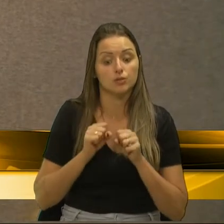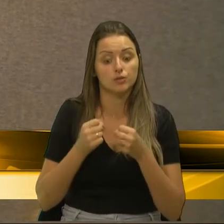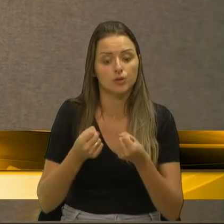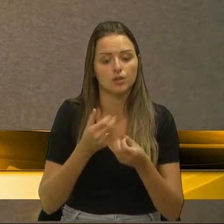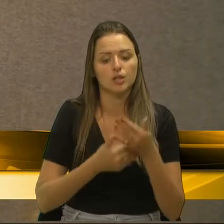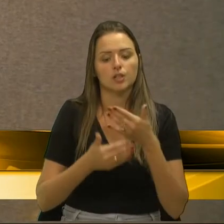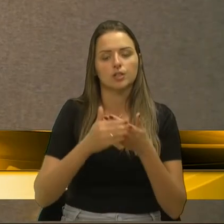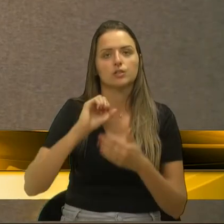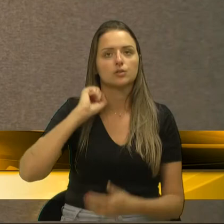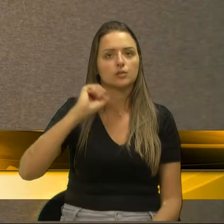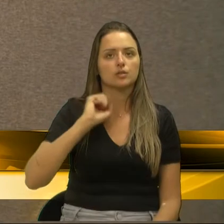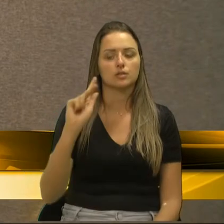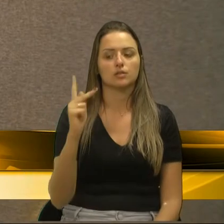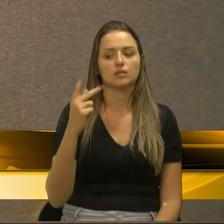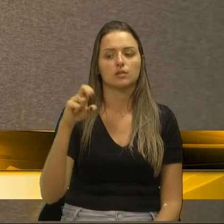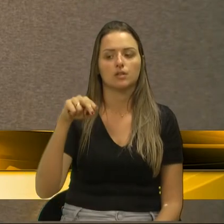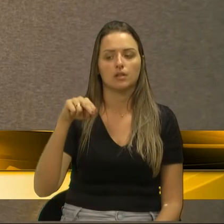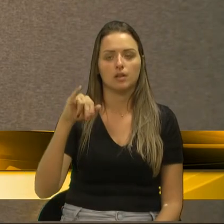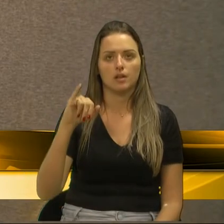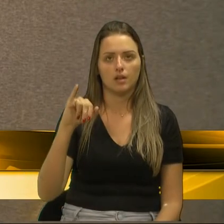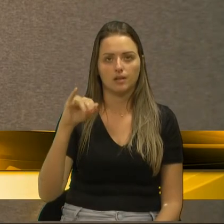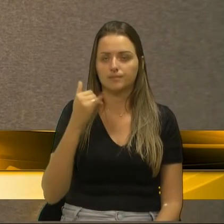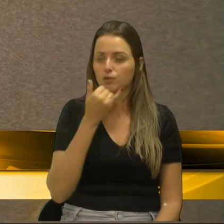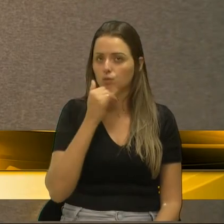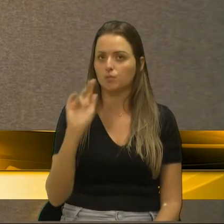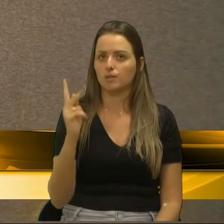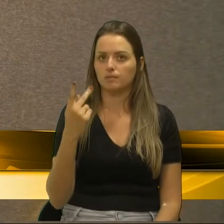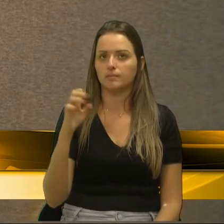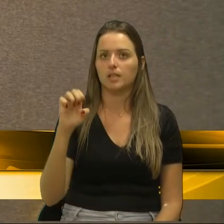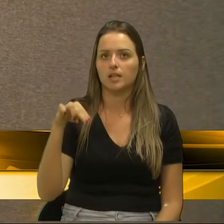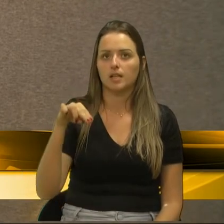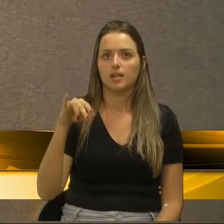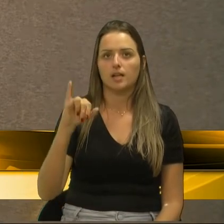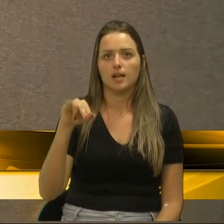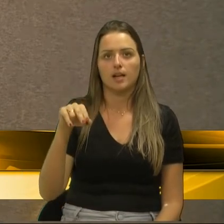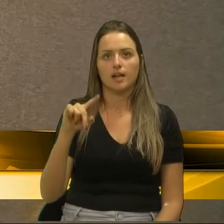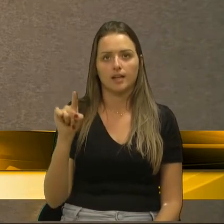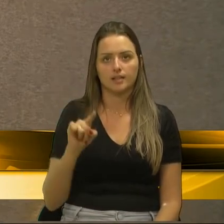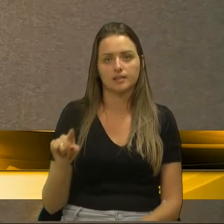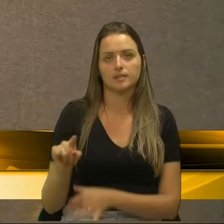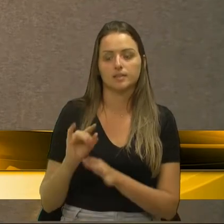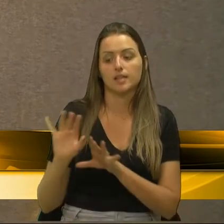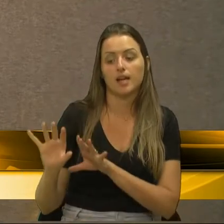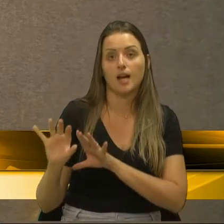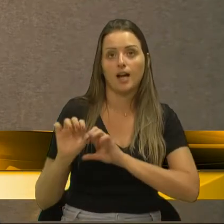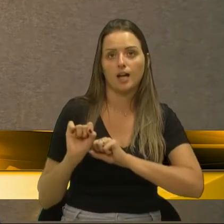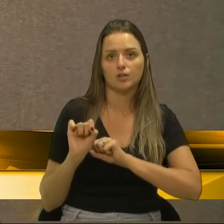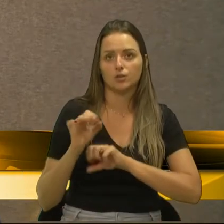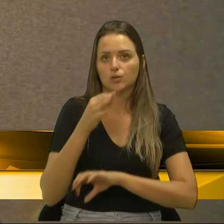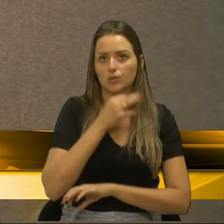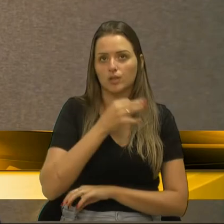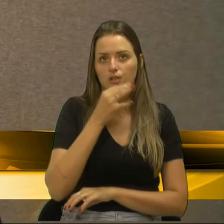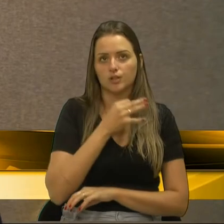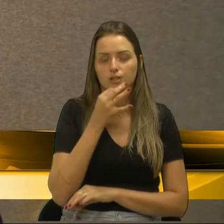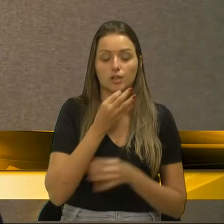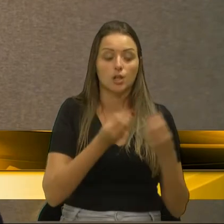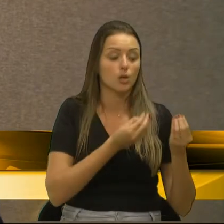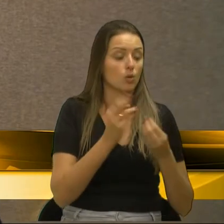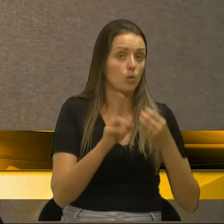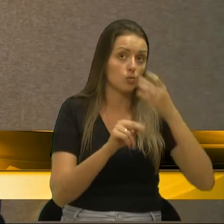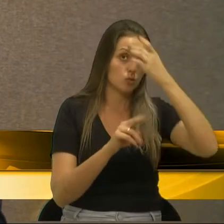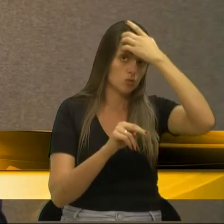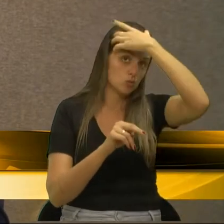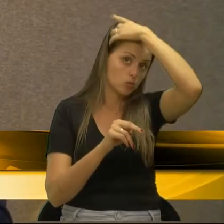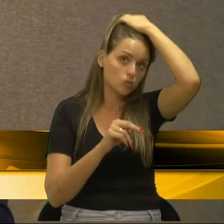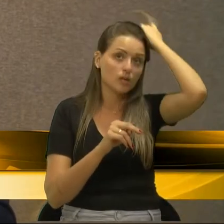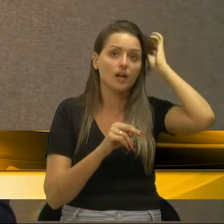desse senador Heinze, que vem adotando, vamos dizer assim, a nossa cidade, como nunca nós tivemos um